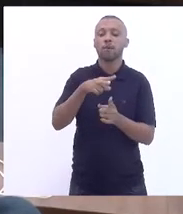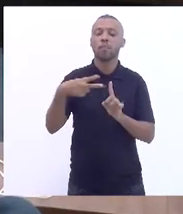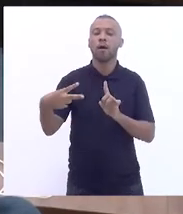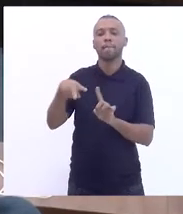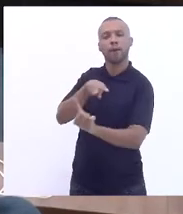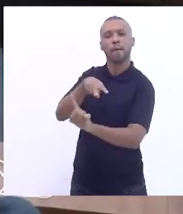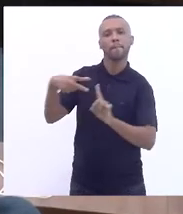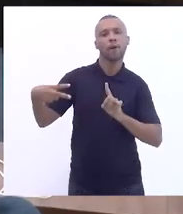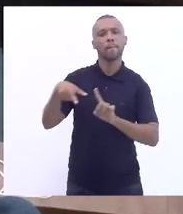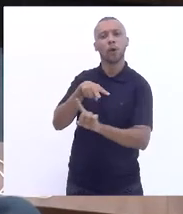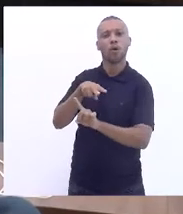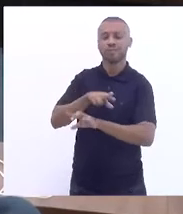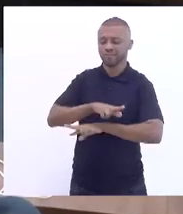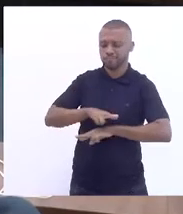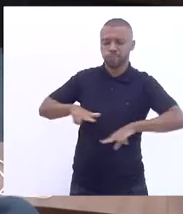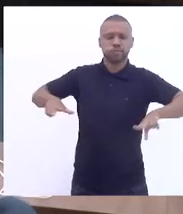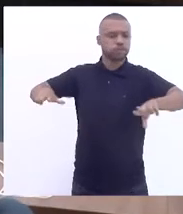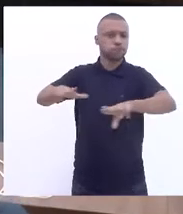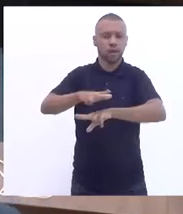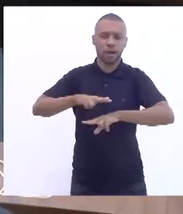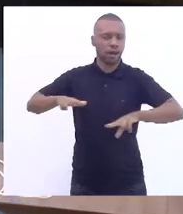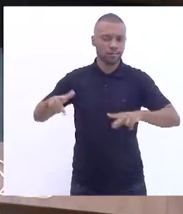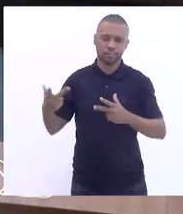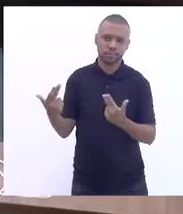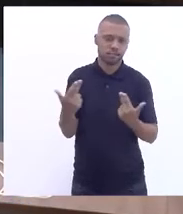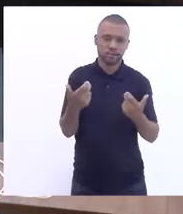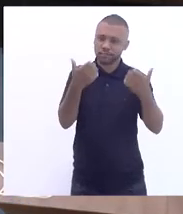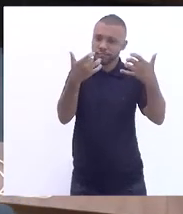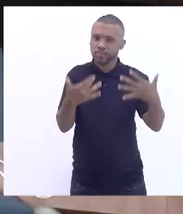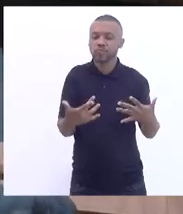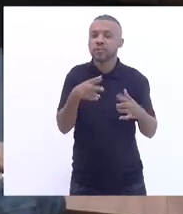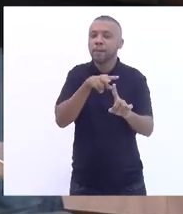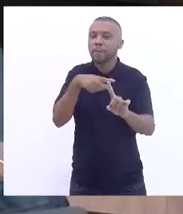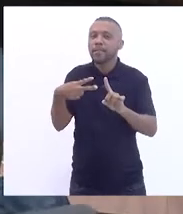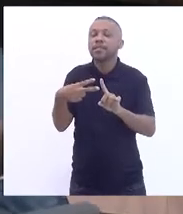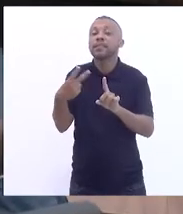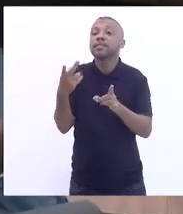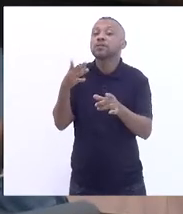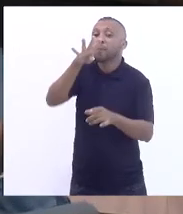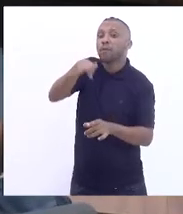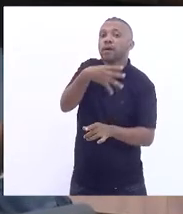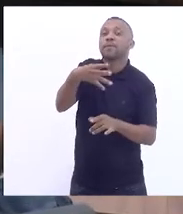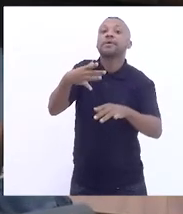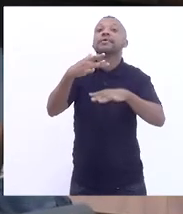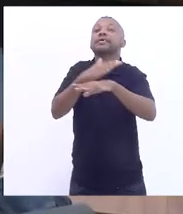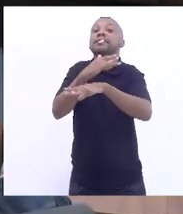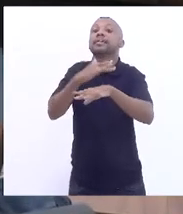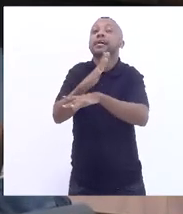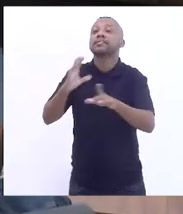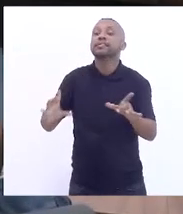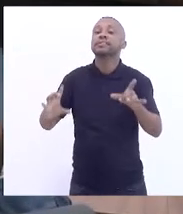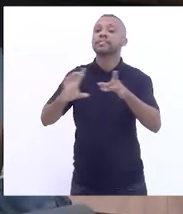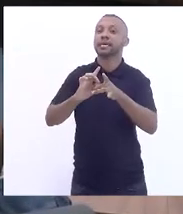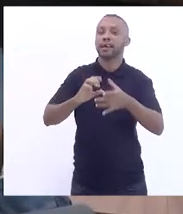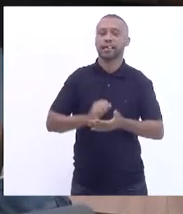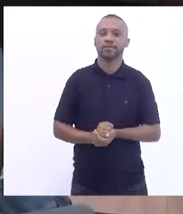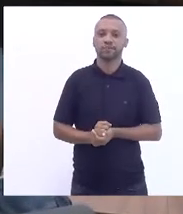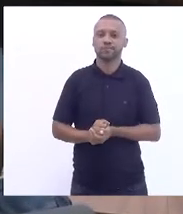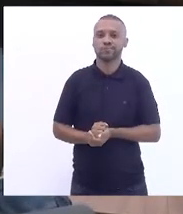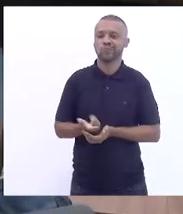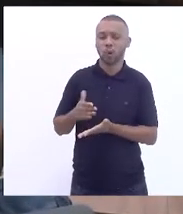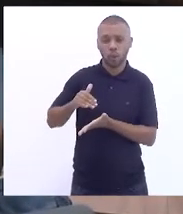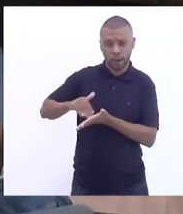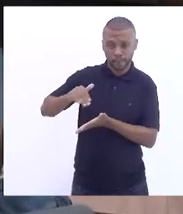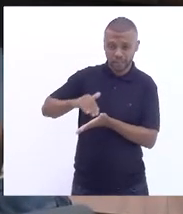mais alargado por assim dizer da perspectiva do cidade integrada o gabinete do